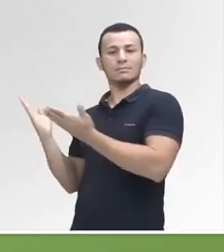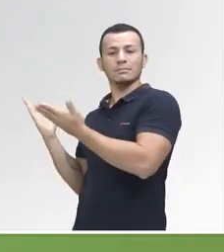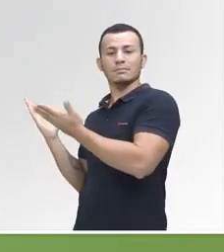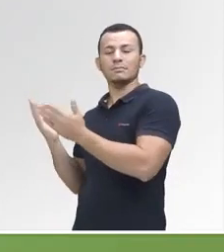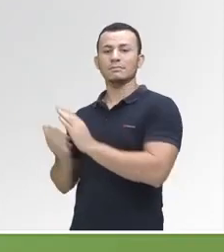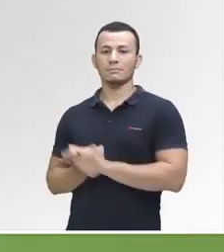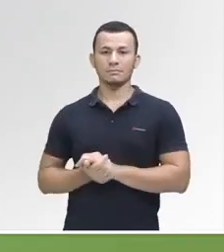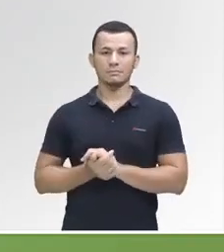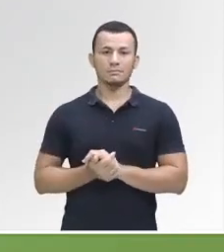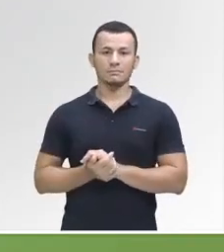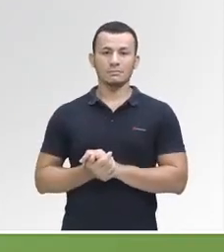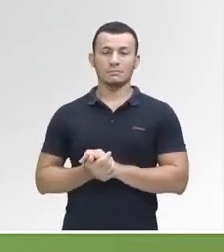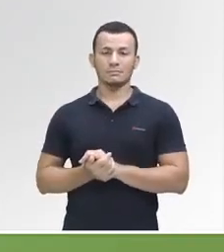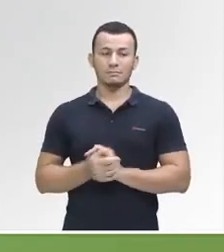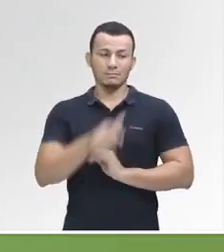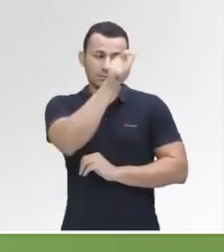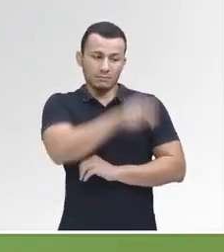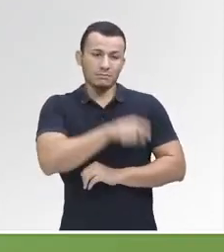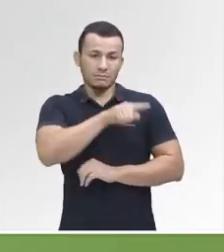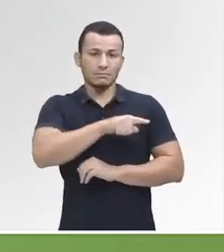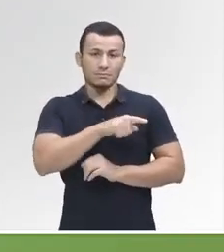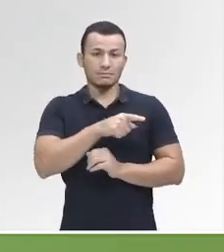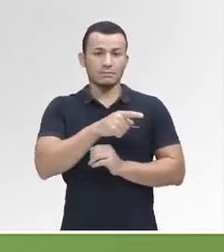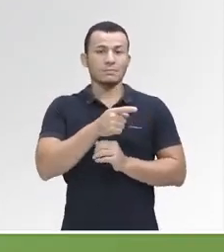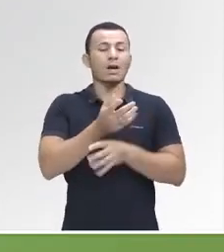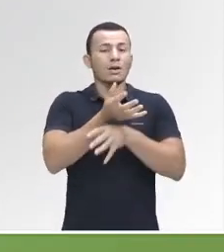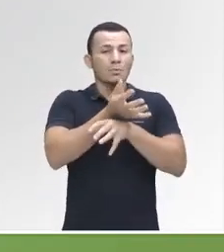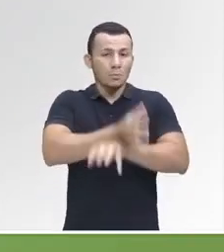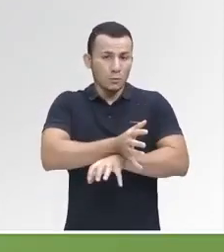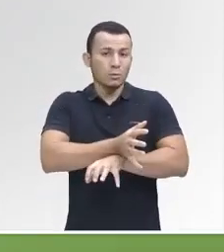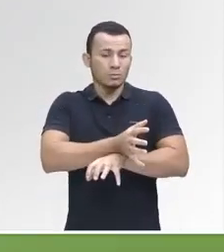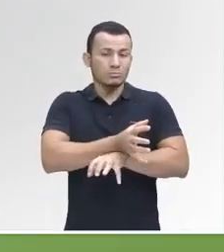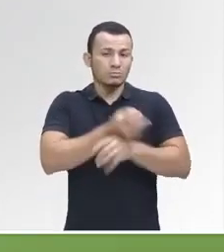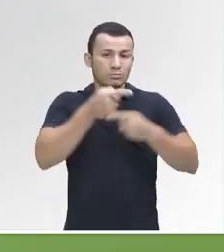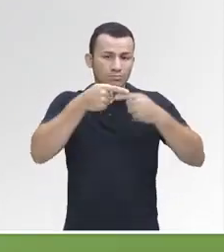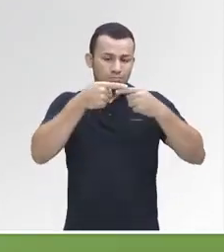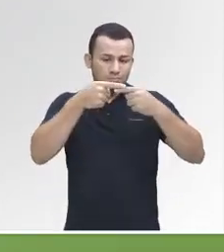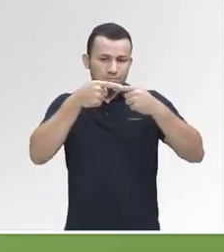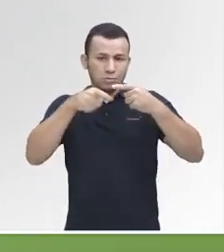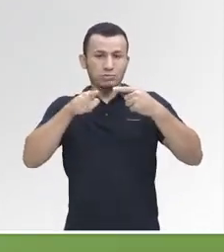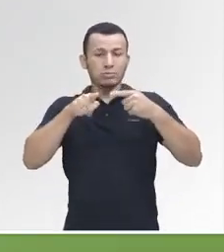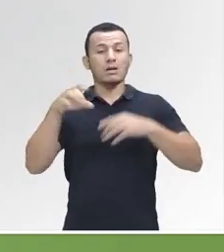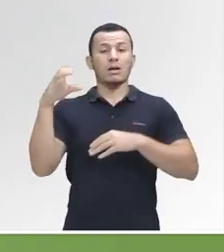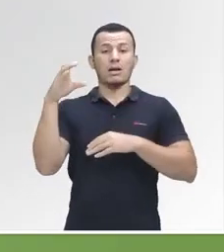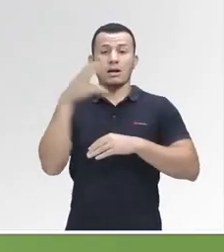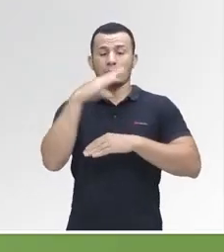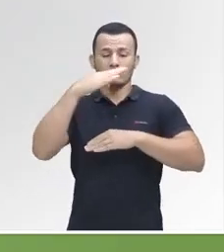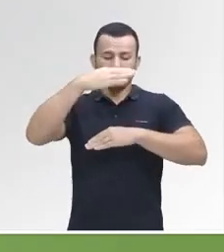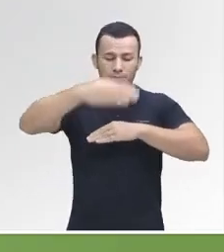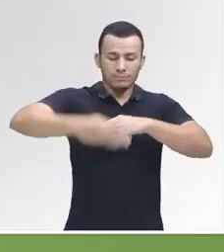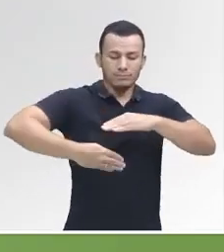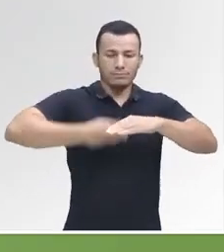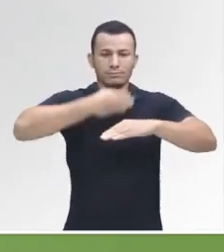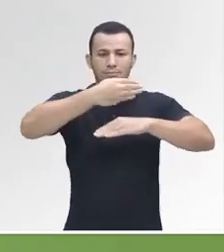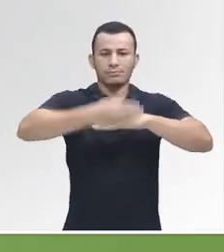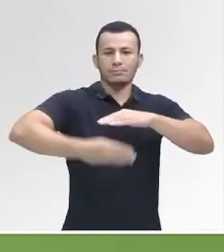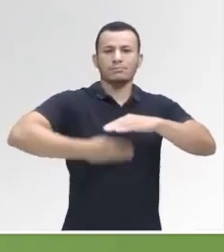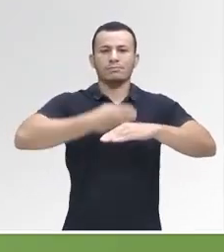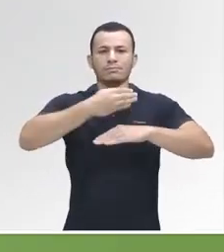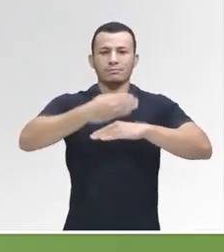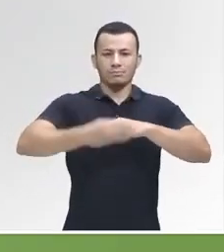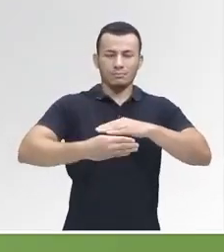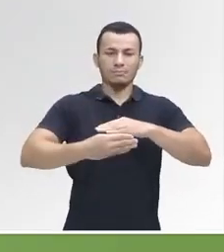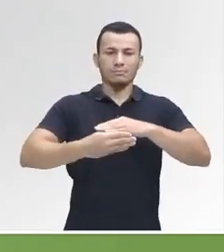aconteceu uma fratura com ele, por isso, olha só o que aconteceu. Ele foi imobilizado, né? Isso ocorre aqui